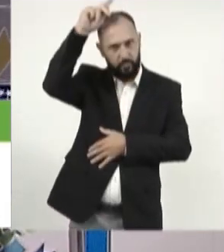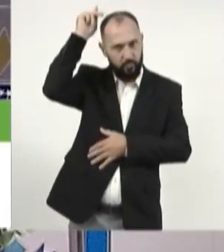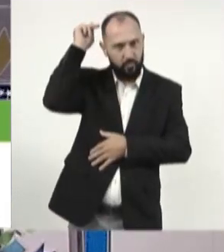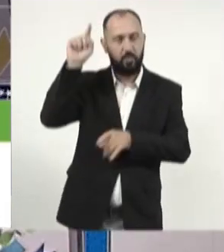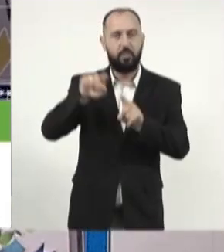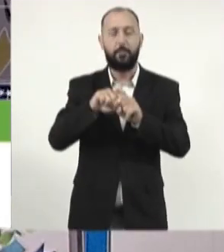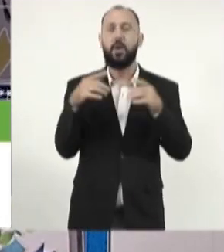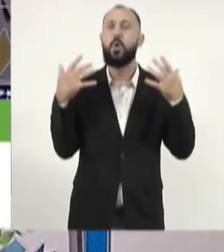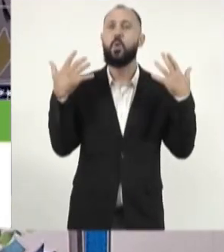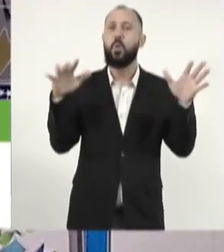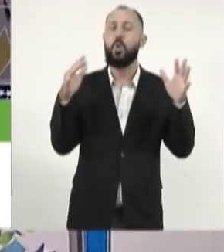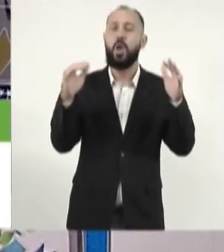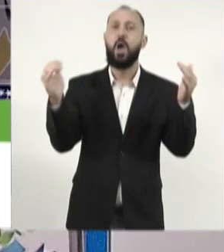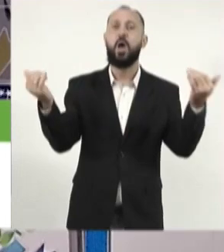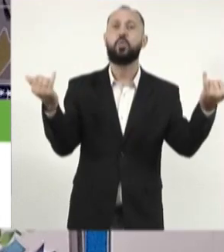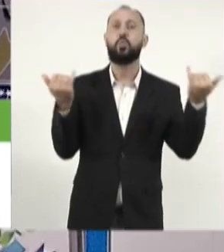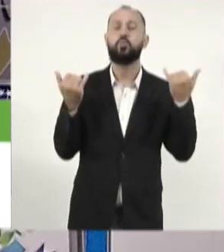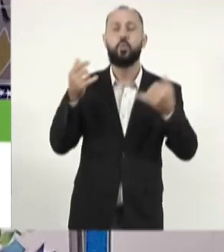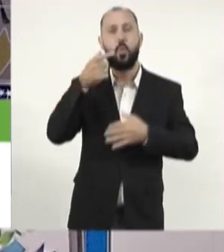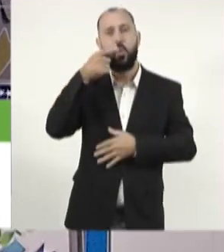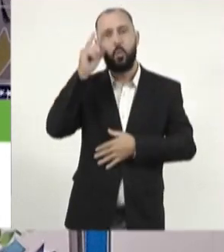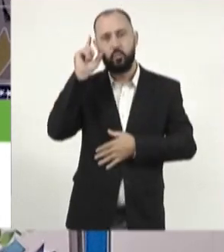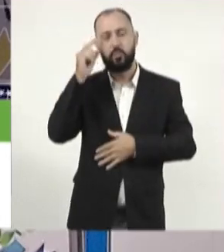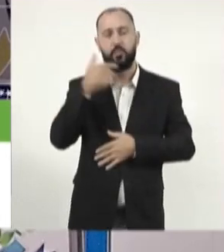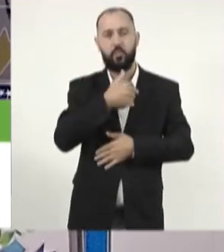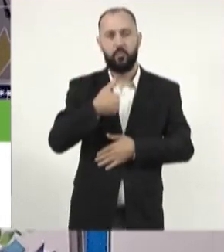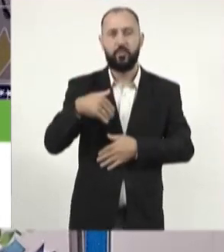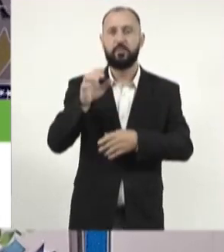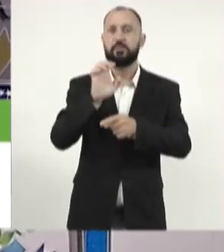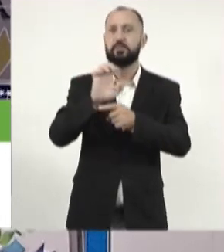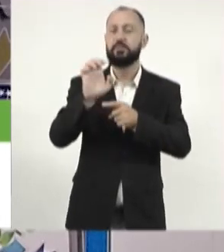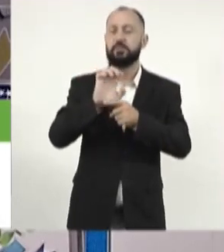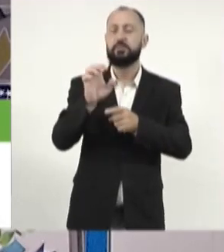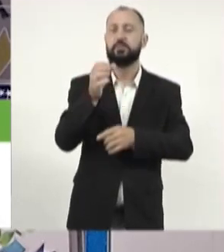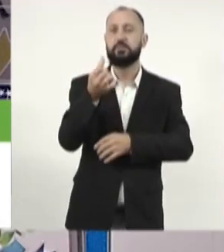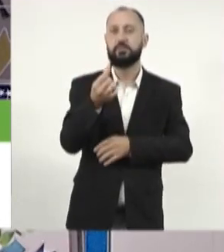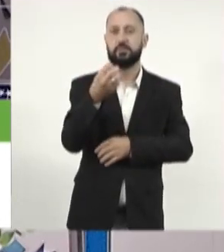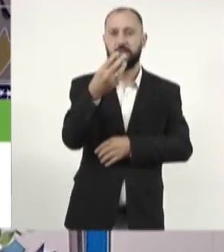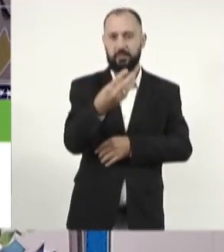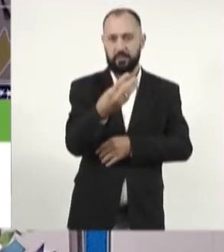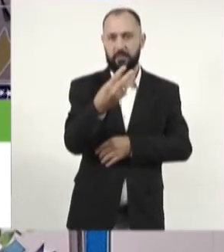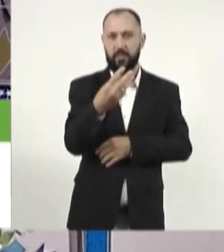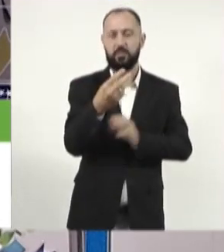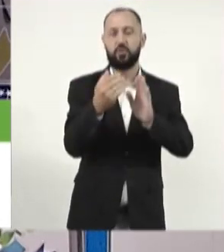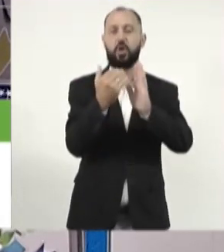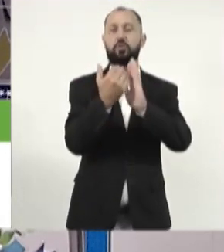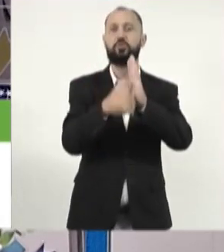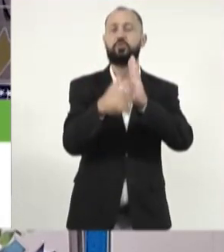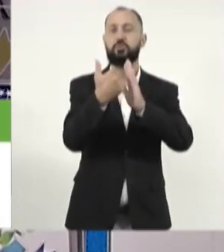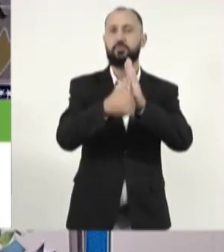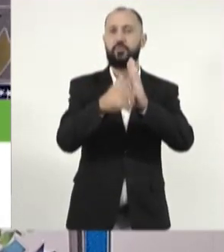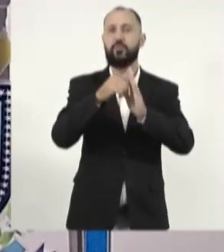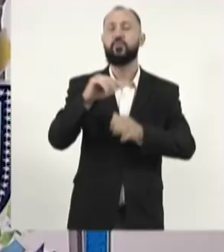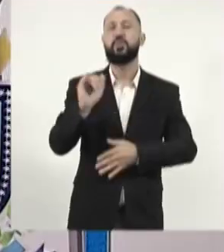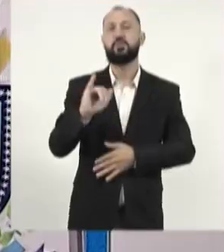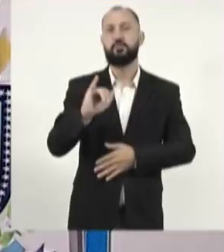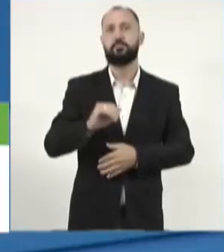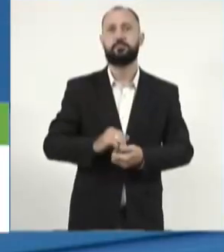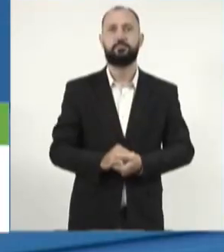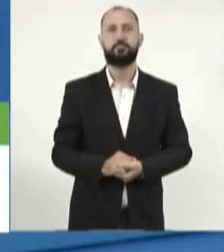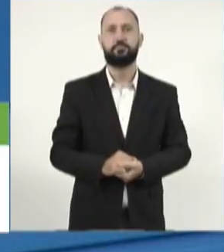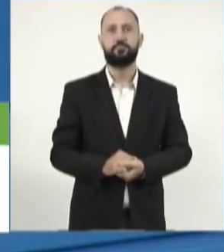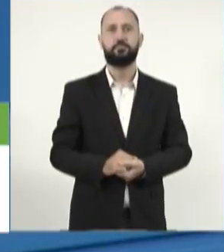também comemorou um anúncio feito ontem pelo governo do estado de 63 desonerações fiscais.